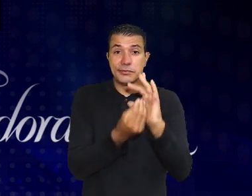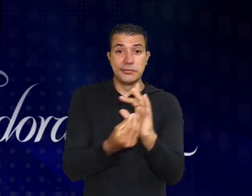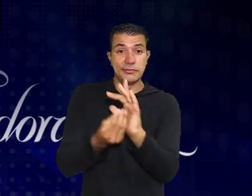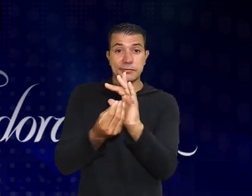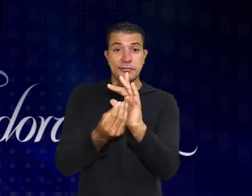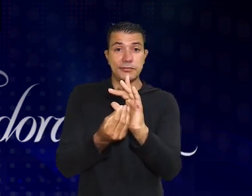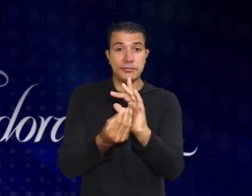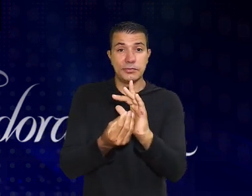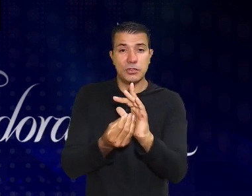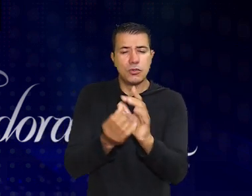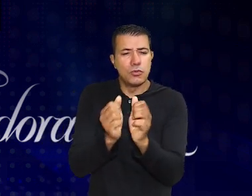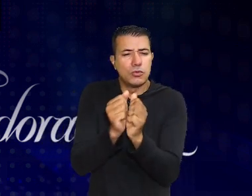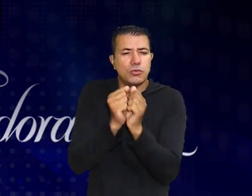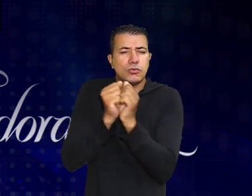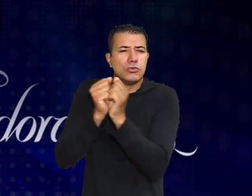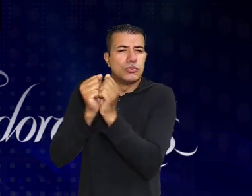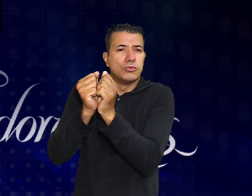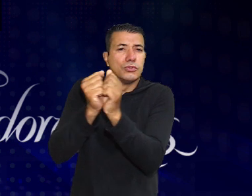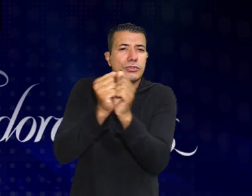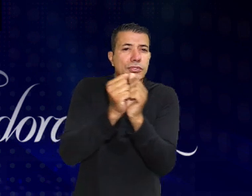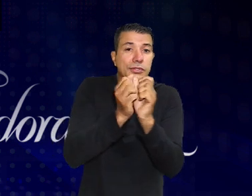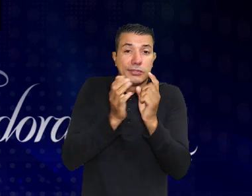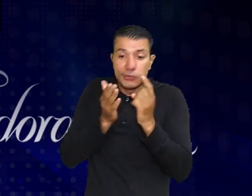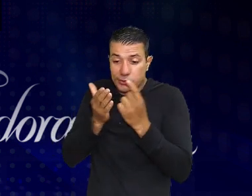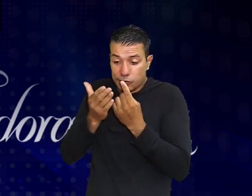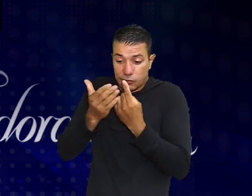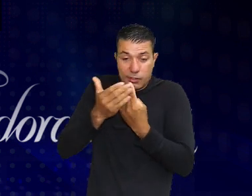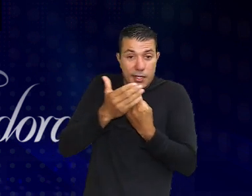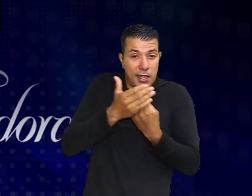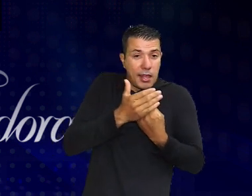certeza. Contigo eu ando em